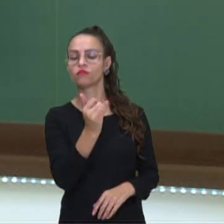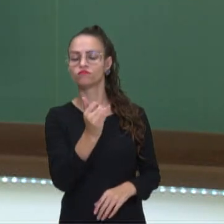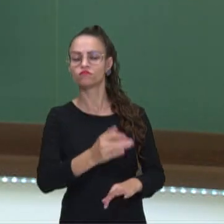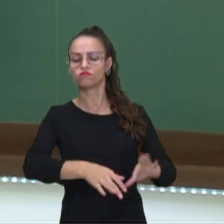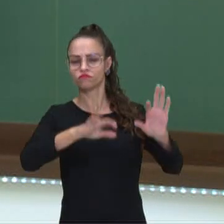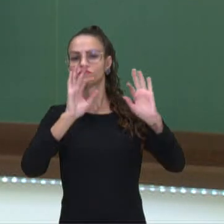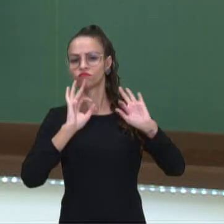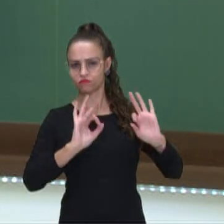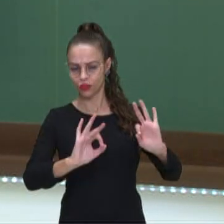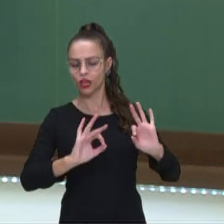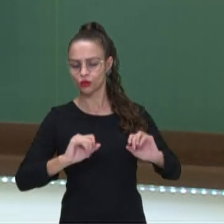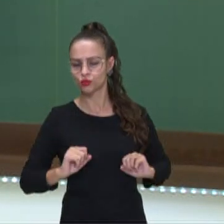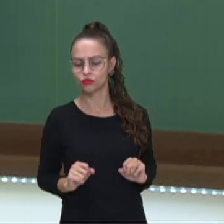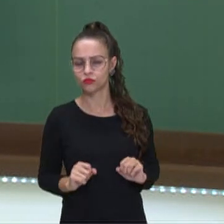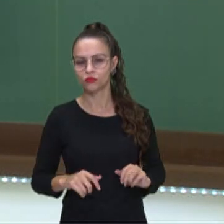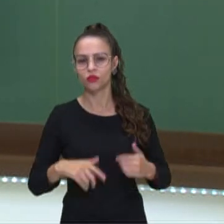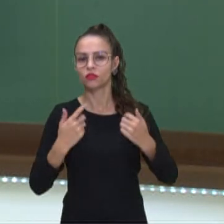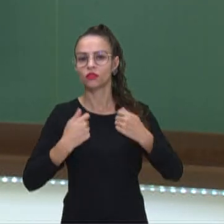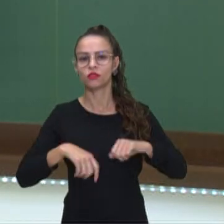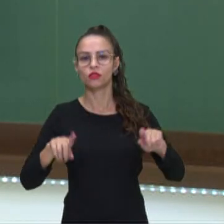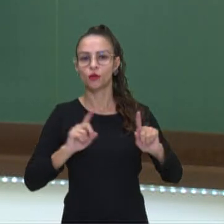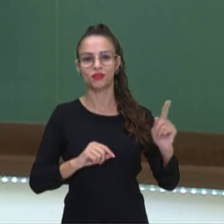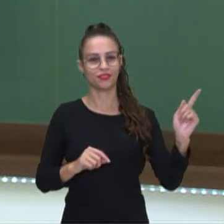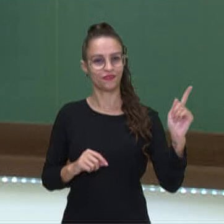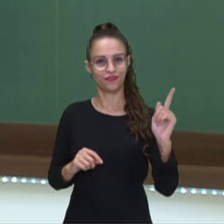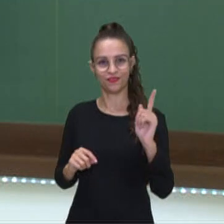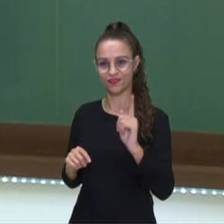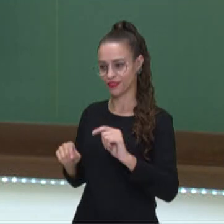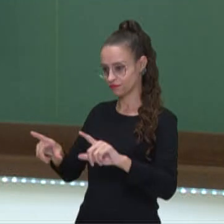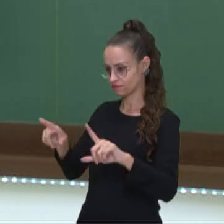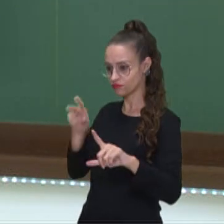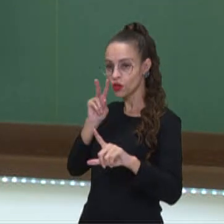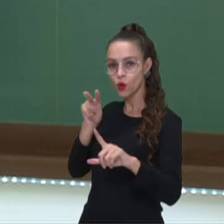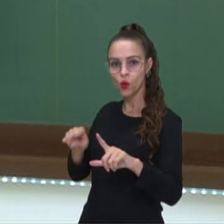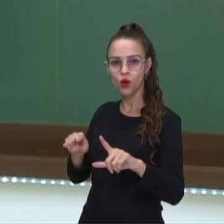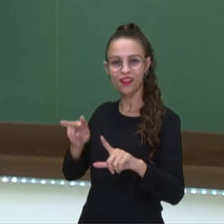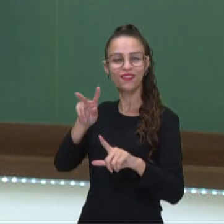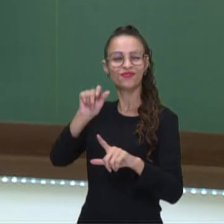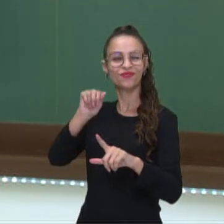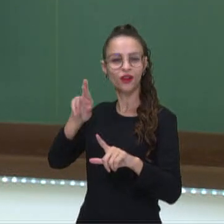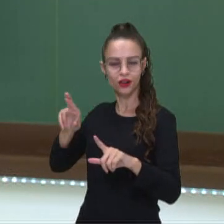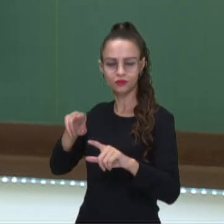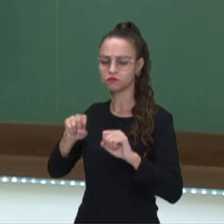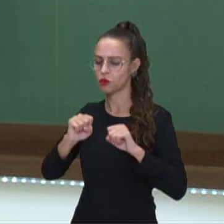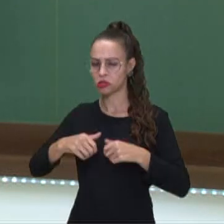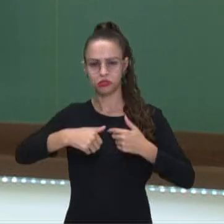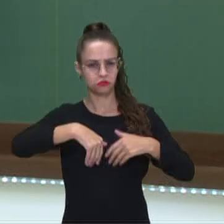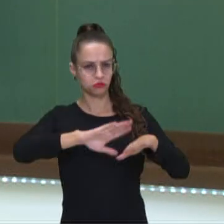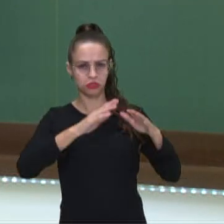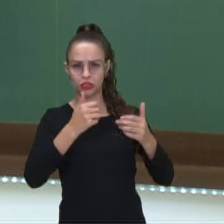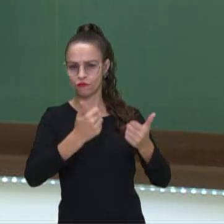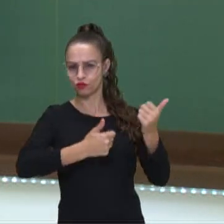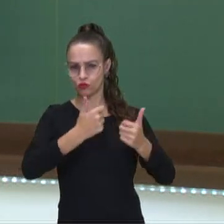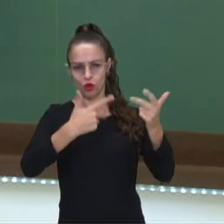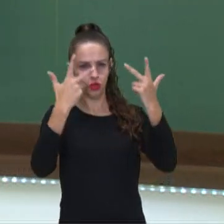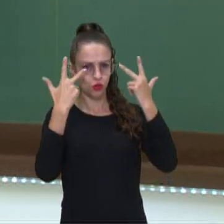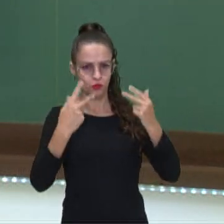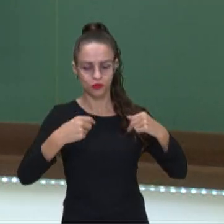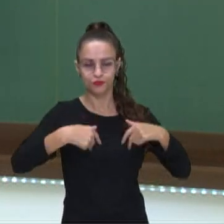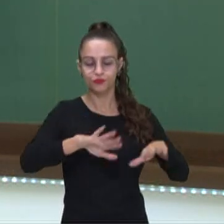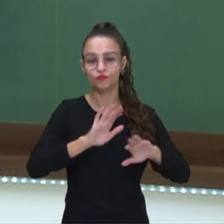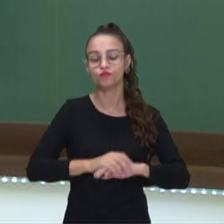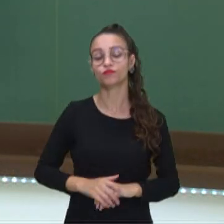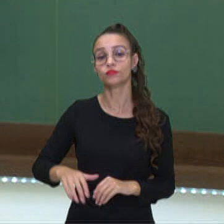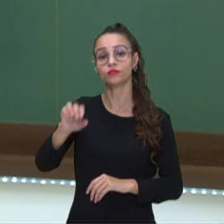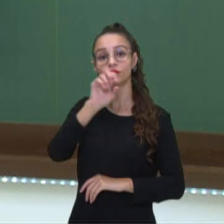juiz o que ele marcou, então ele não precisa vir para o VAR. Pode fazer a cobrança do pênalti normalmente. Se